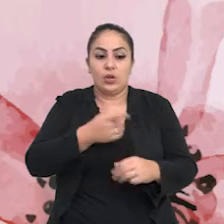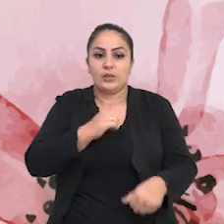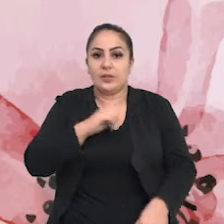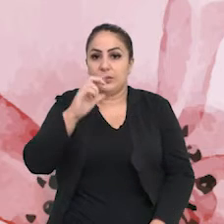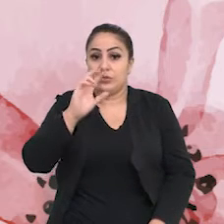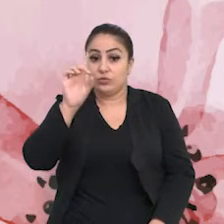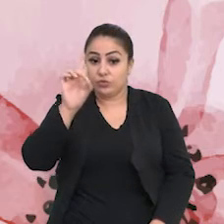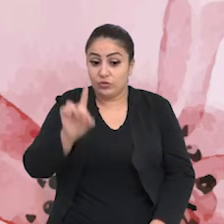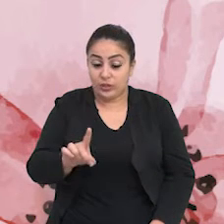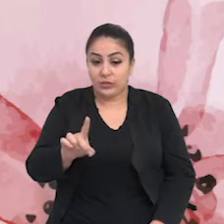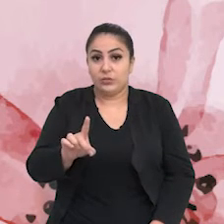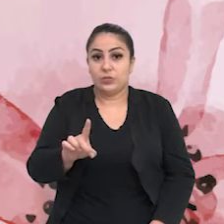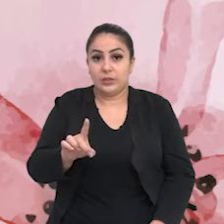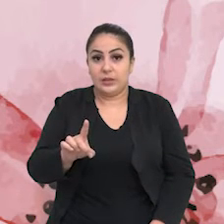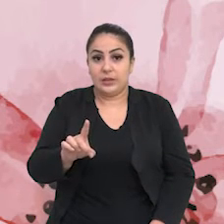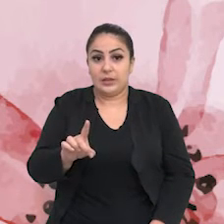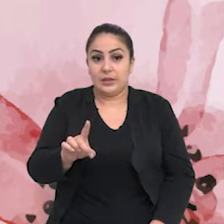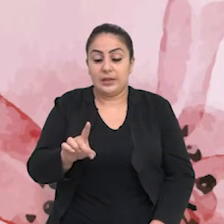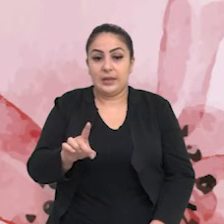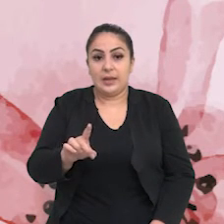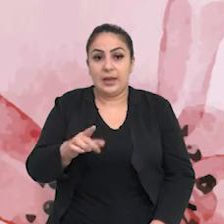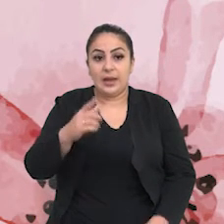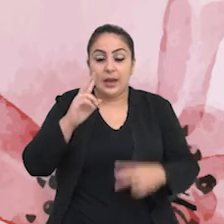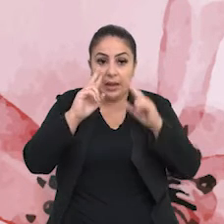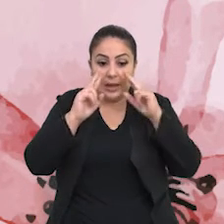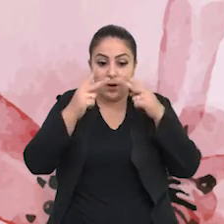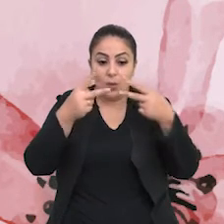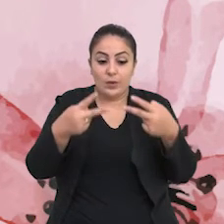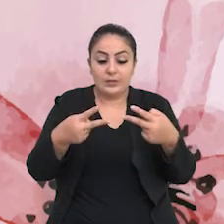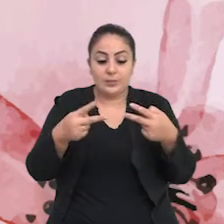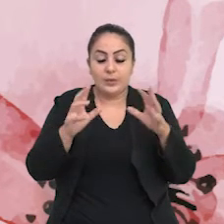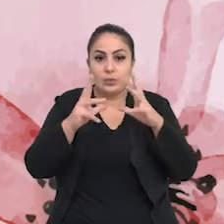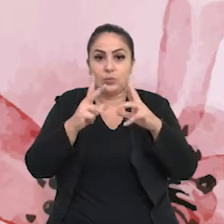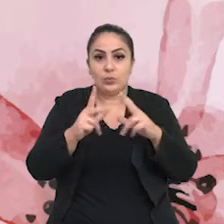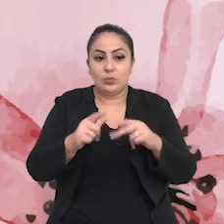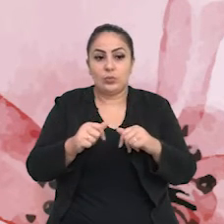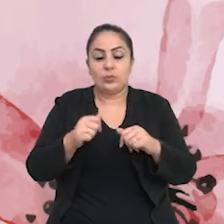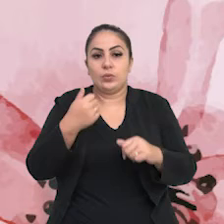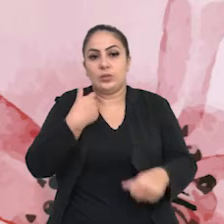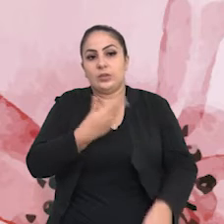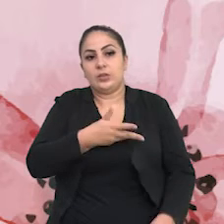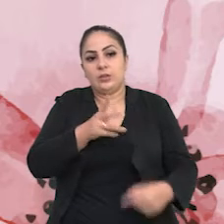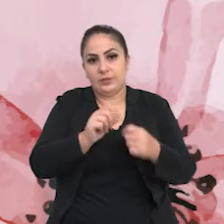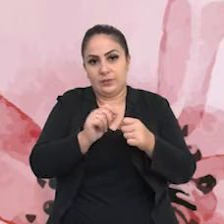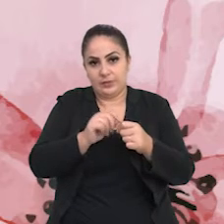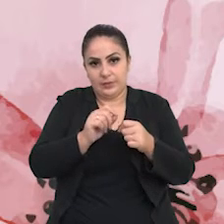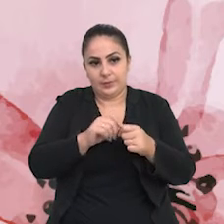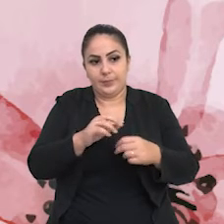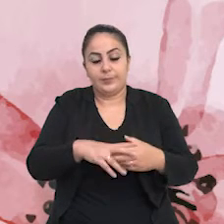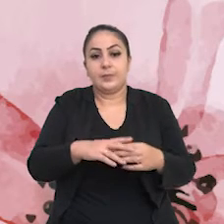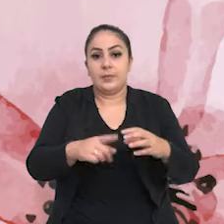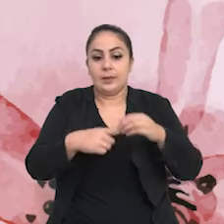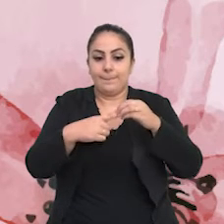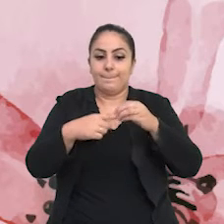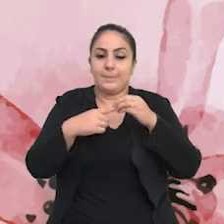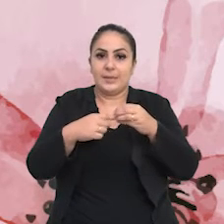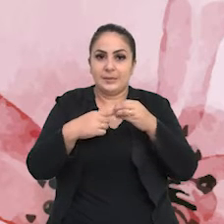nós temos direito a reconhecimento de tudo que nós fazemos